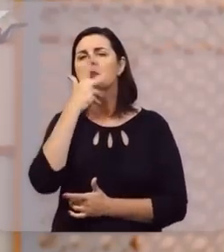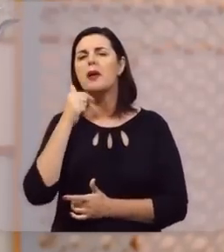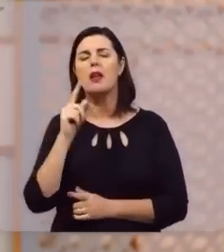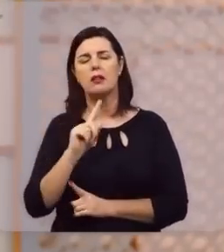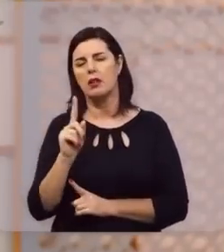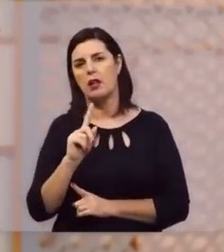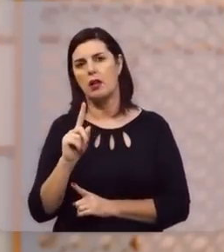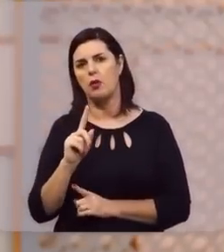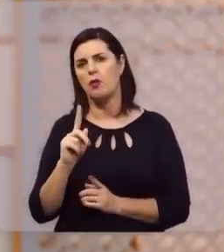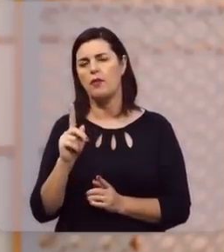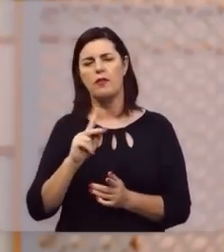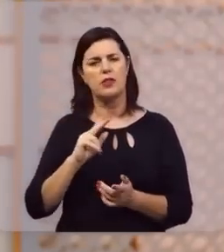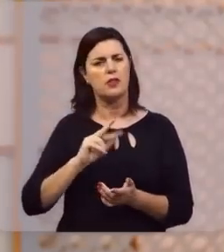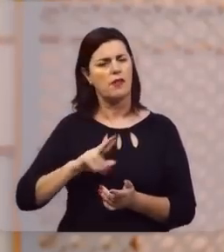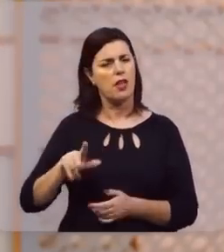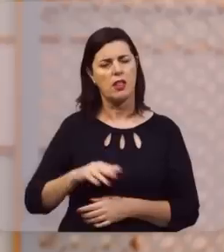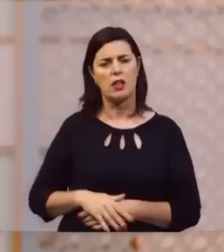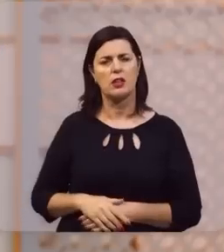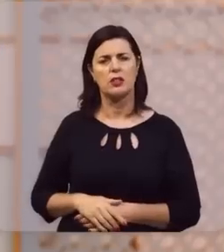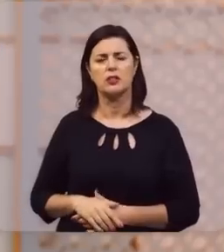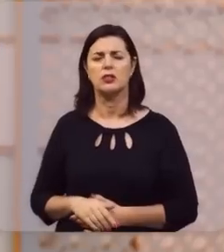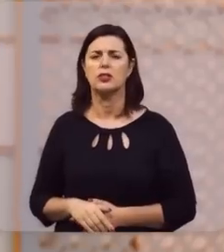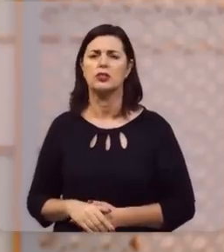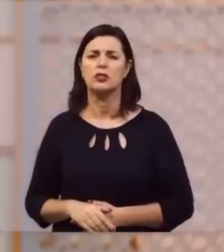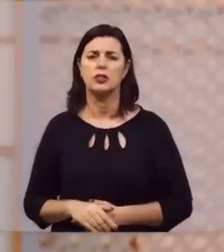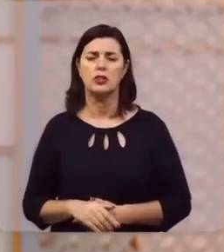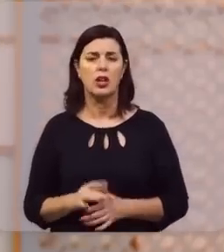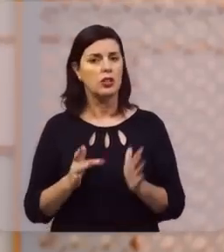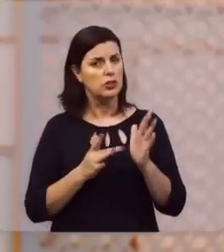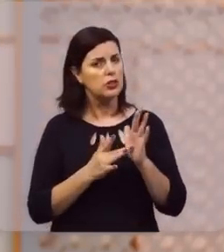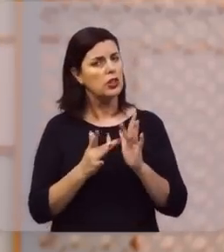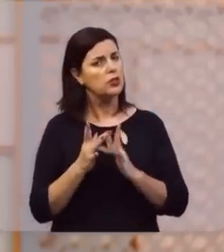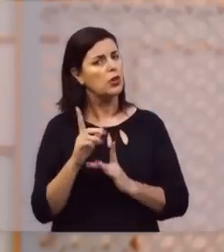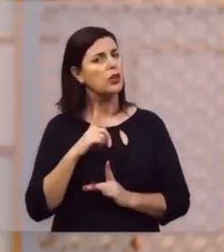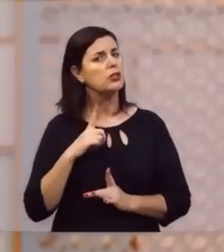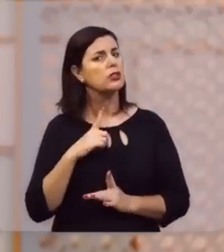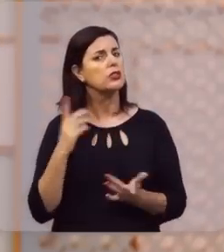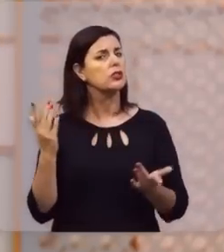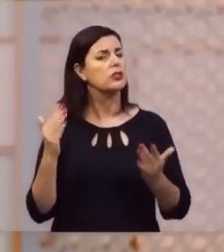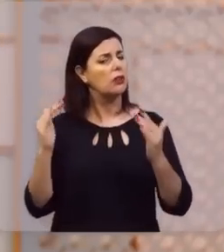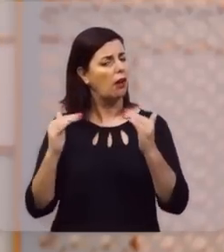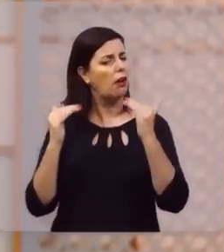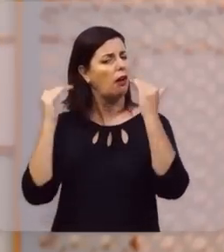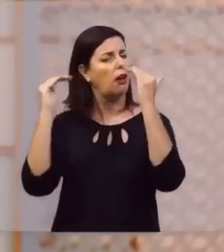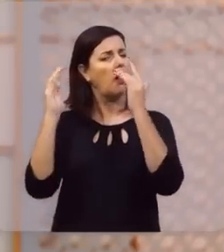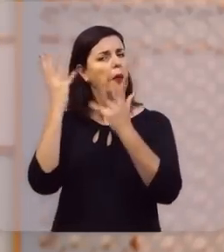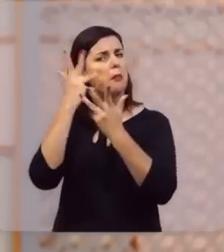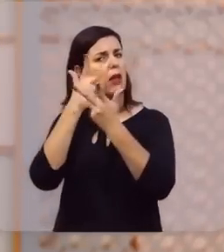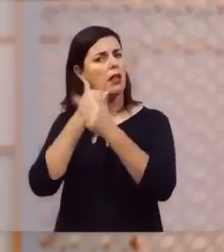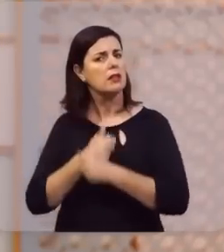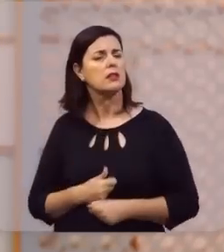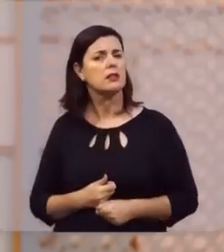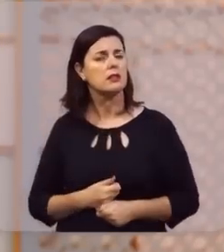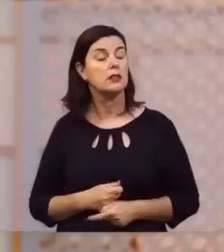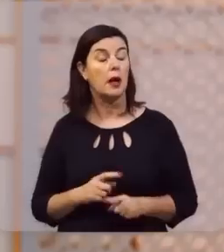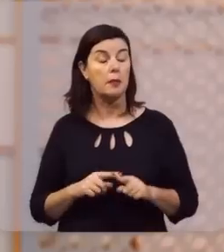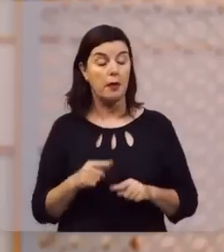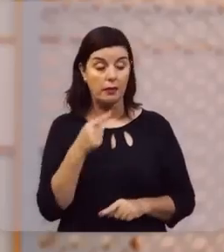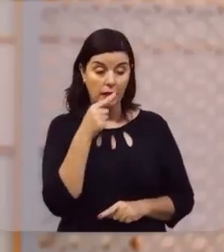beleza física isso não é verdade Na verdade ele ia ser o padrão máximo da beleza